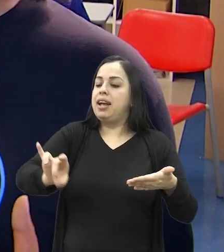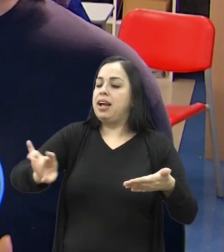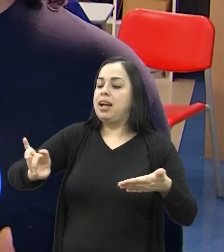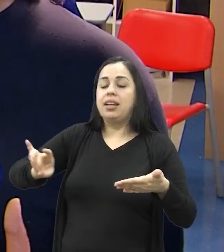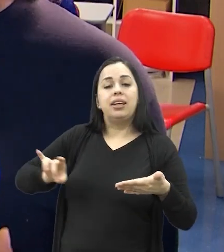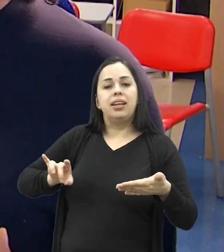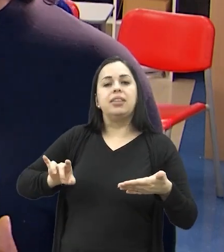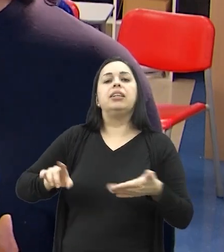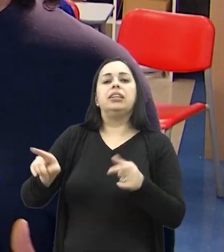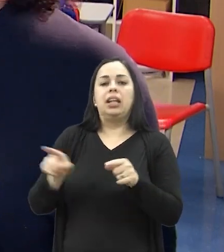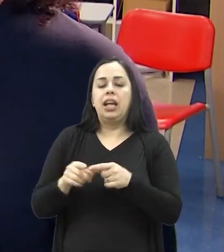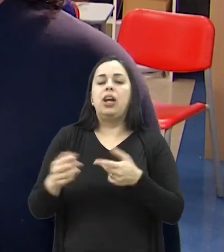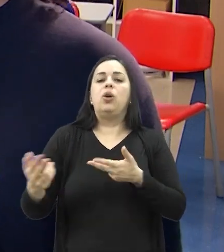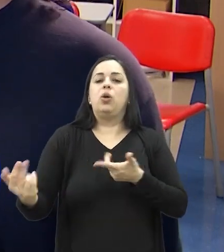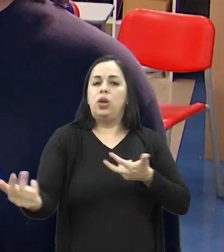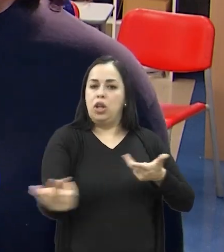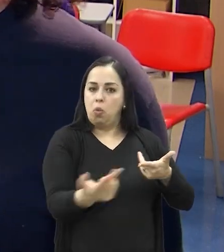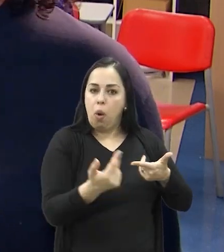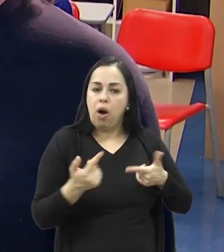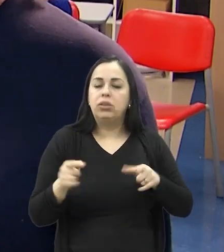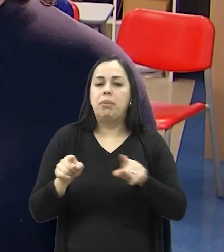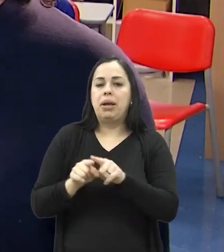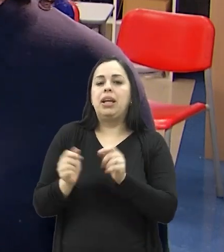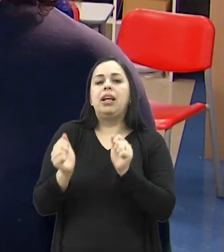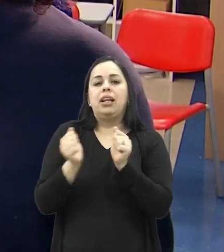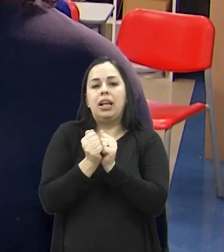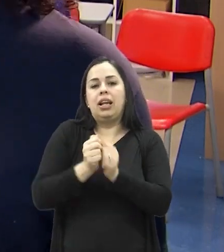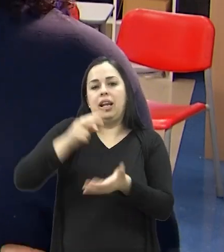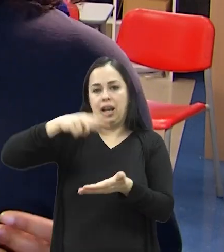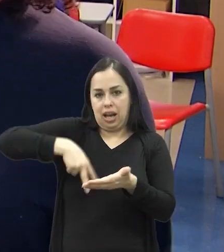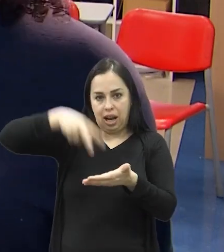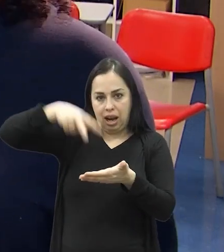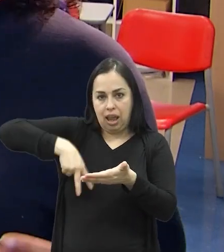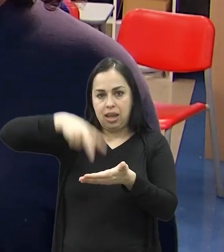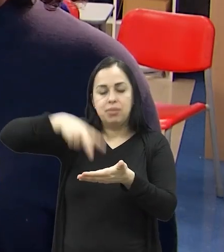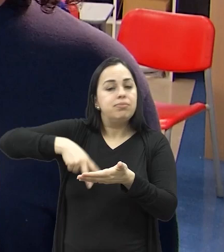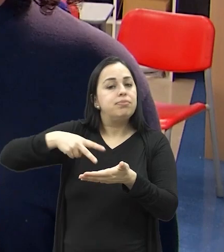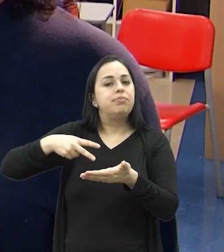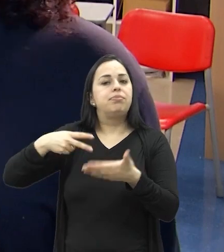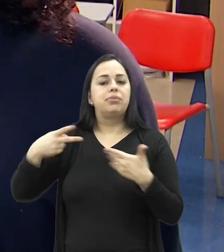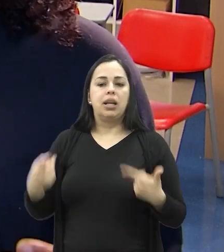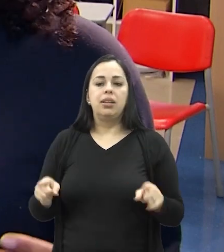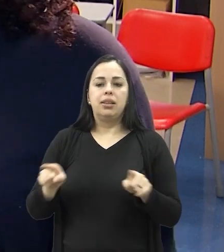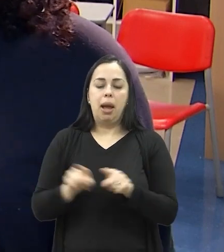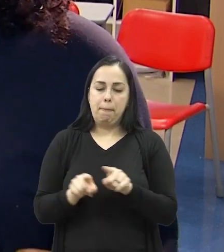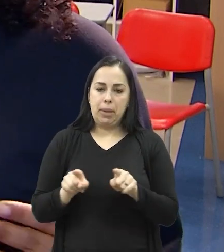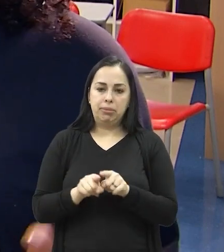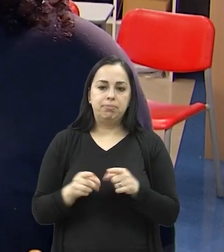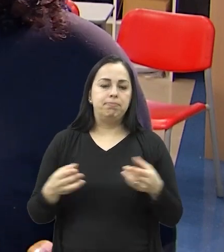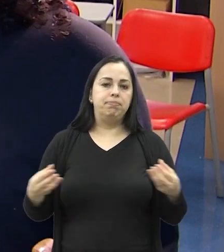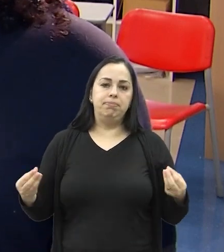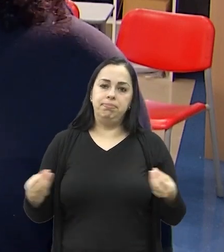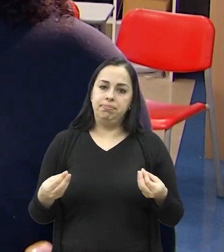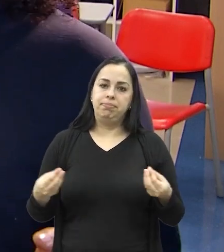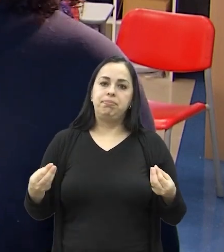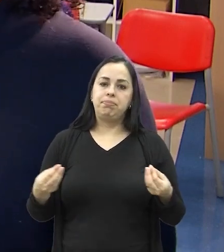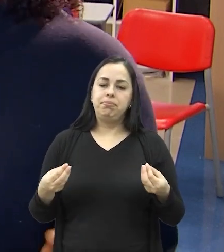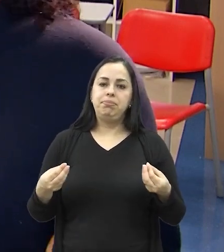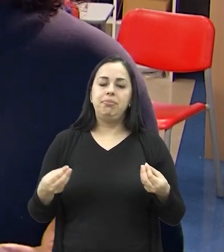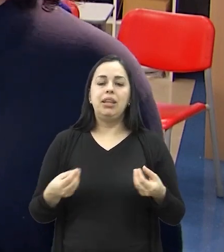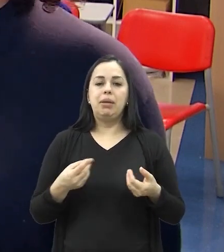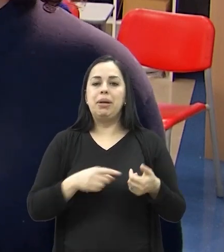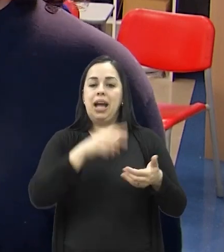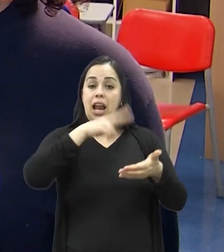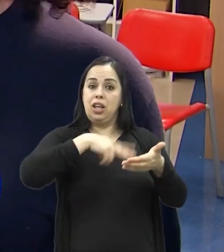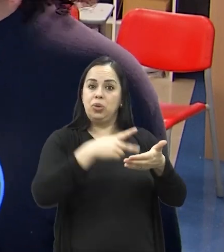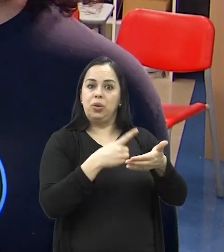criança tem esse mesmo livro e aí a gente lê todos juntos, a leitura de um mesmo livro. E nós temos também a